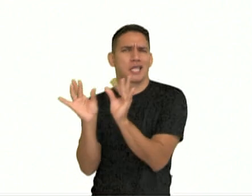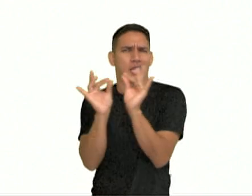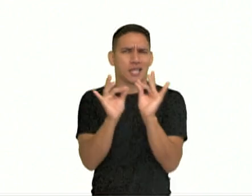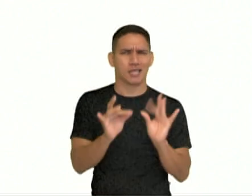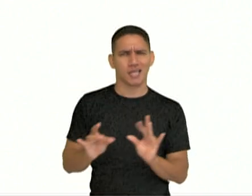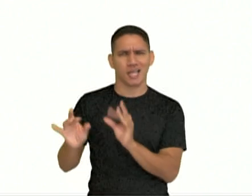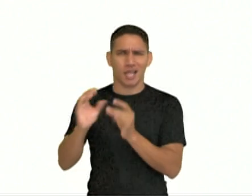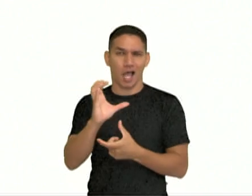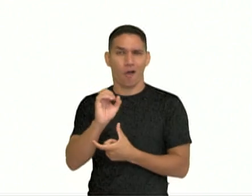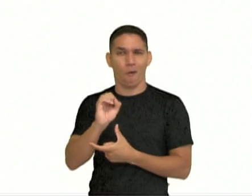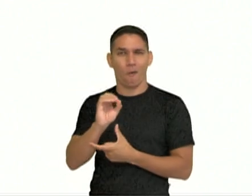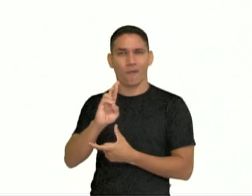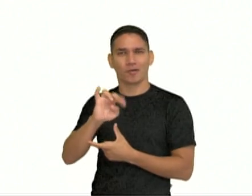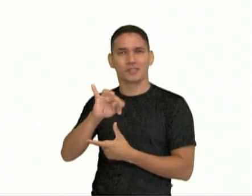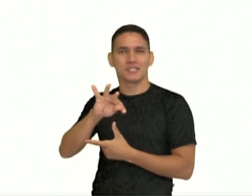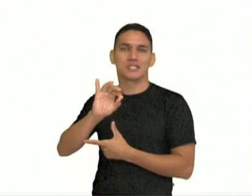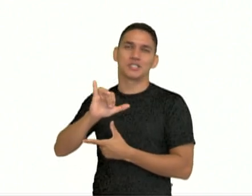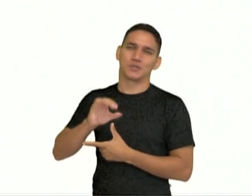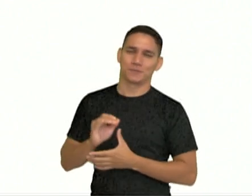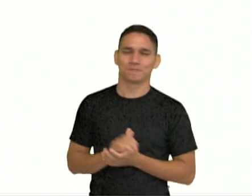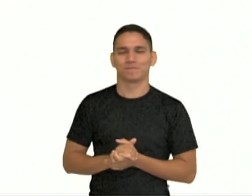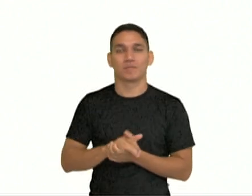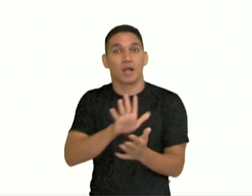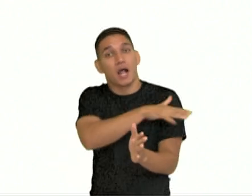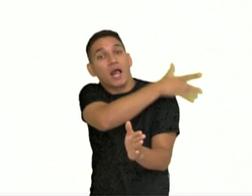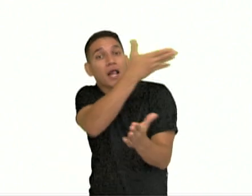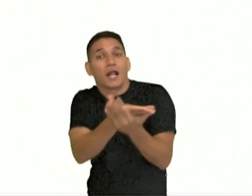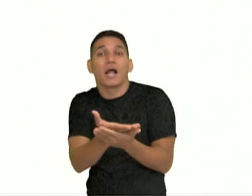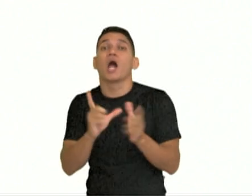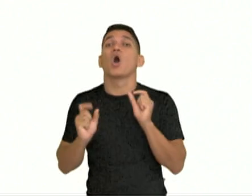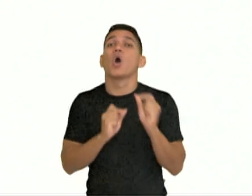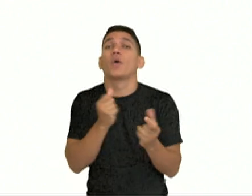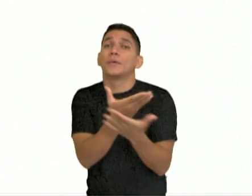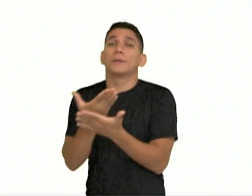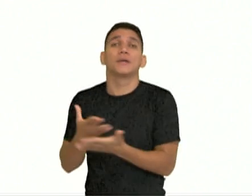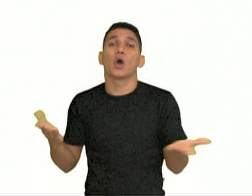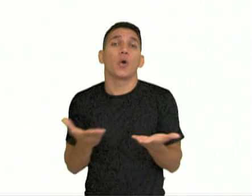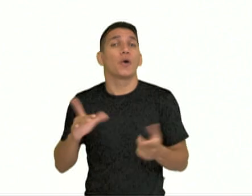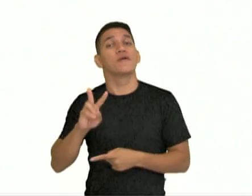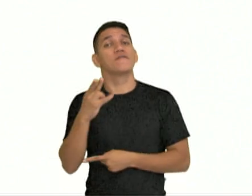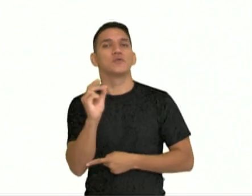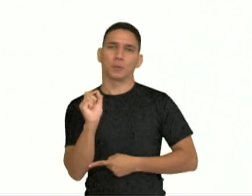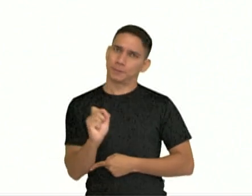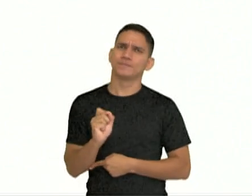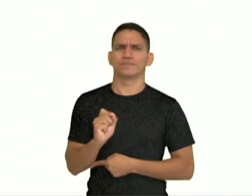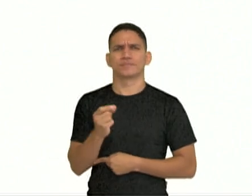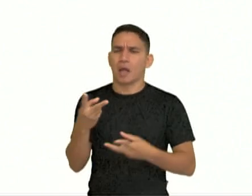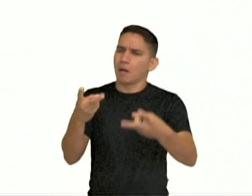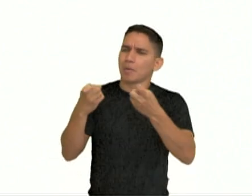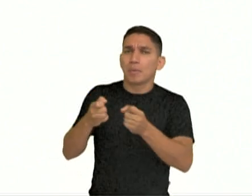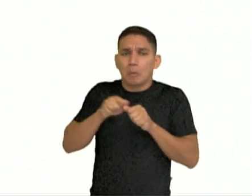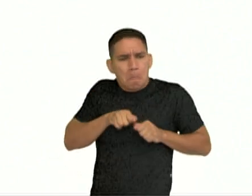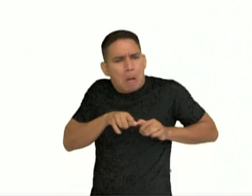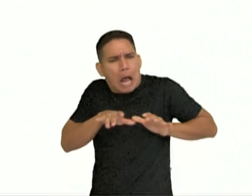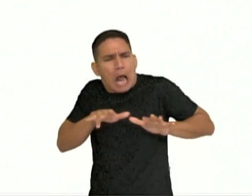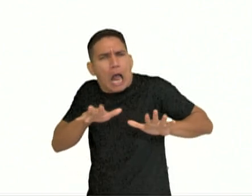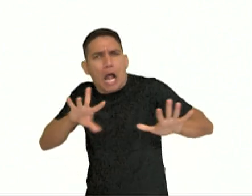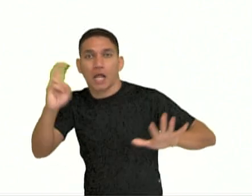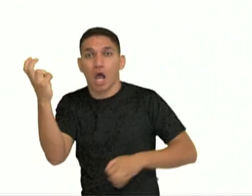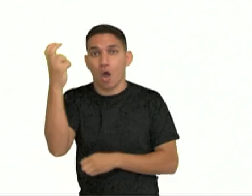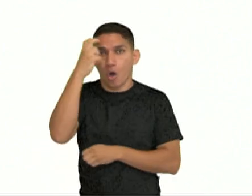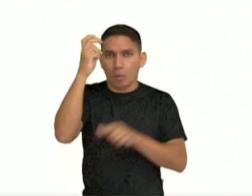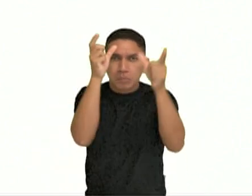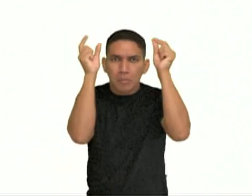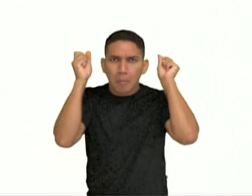modelo coríntio. Então, pessoal, o que nós vimos na aula de hoje? Nós podemos observar a extensão e influência da cultura grega